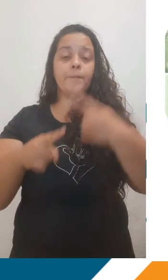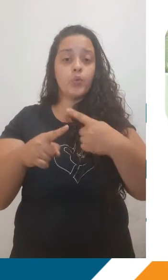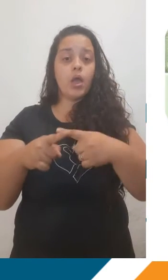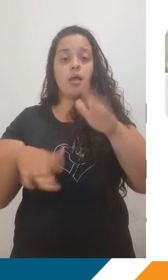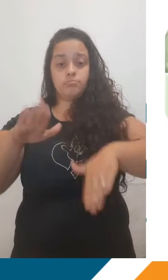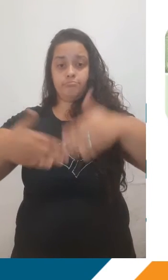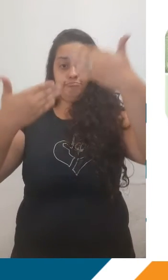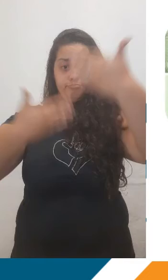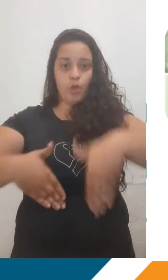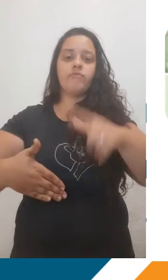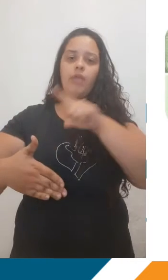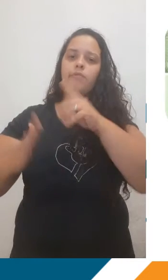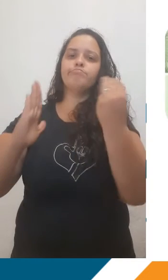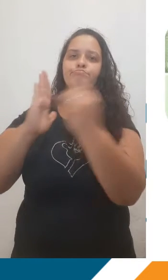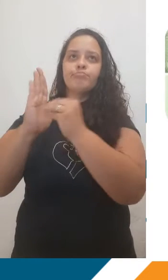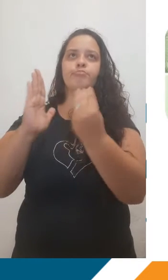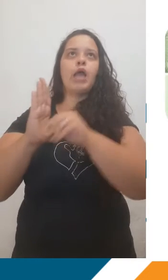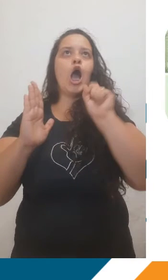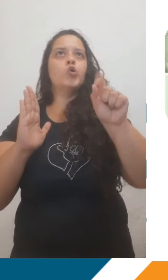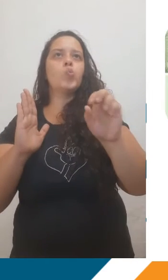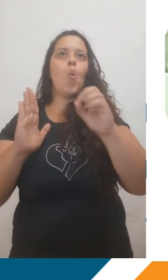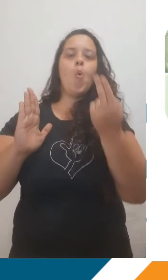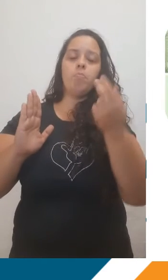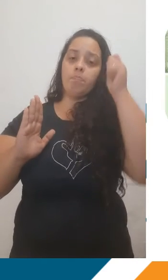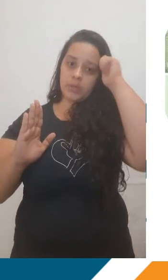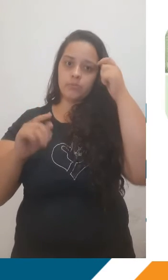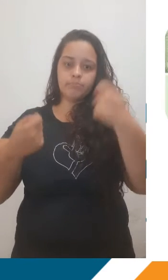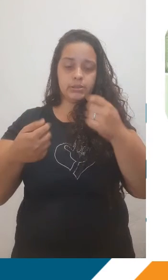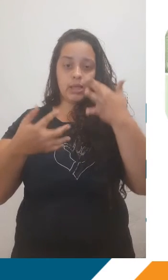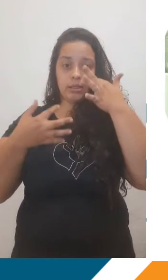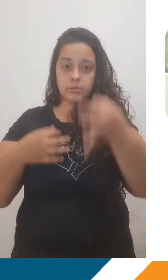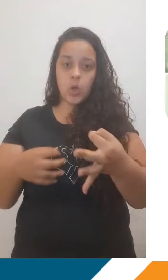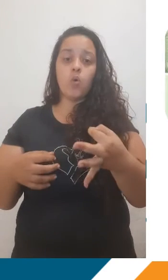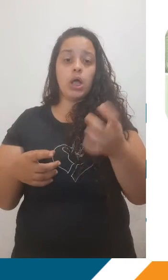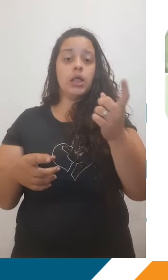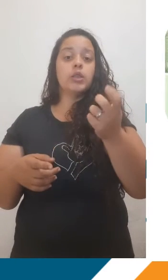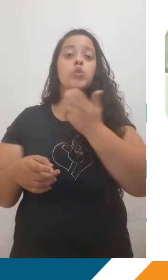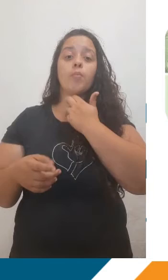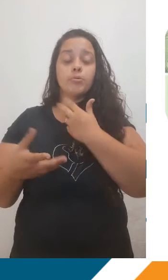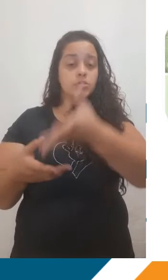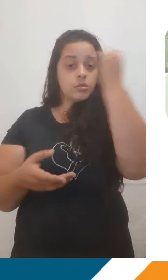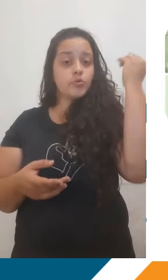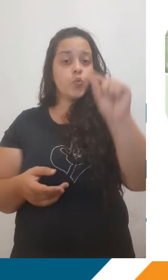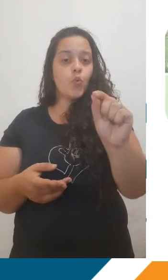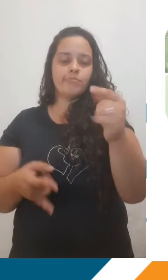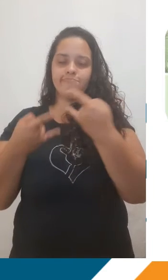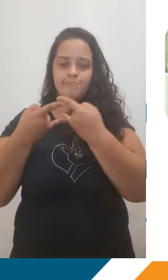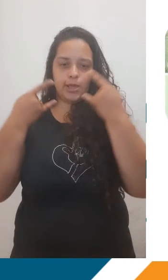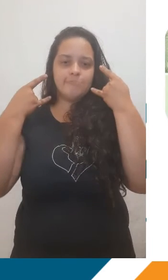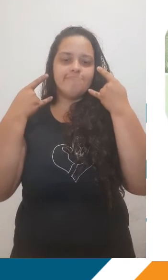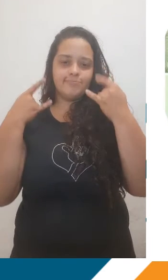provas há essa discriminação, há essa diferença. E é claro, a gente não pode deixar de usar a